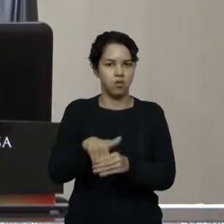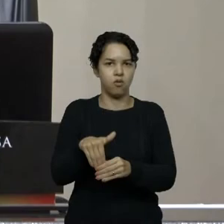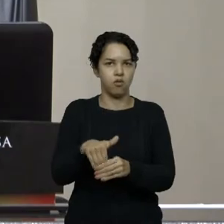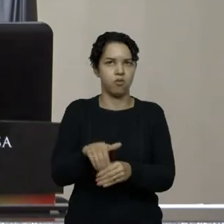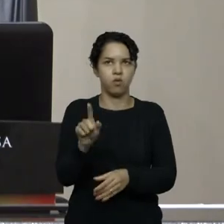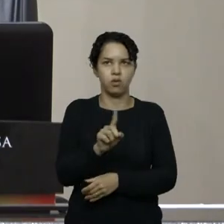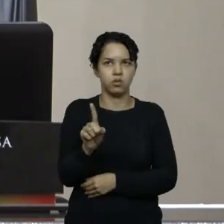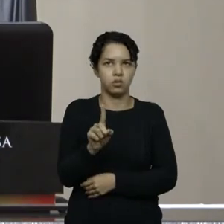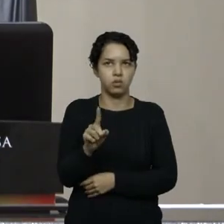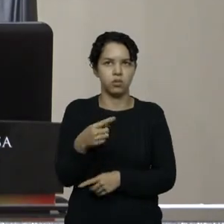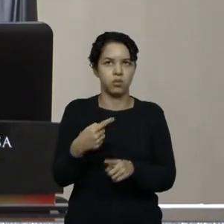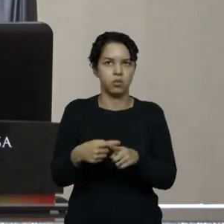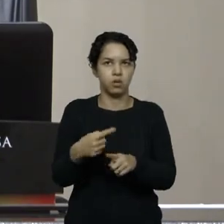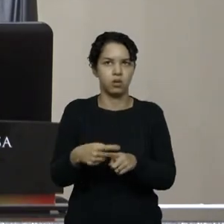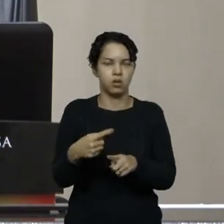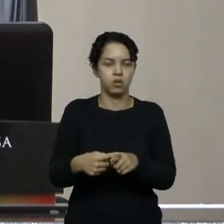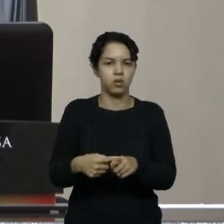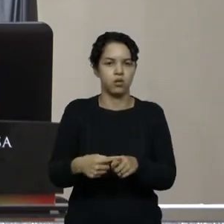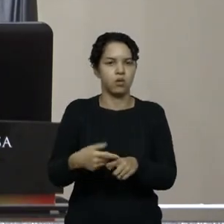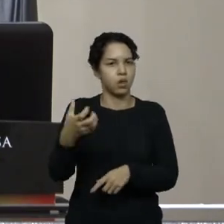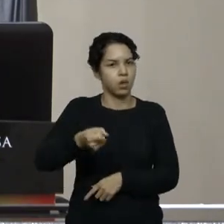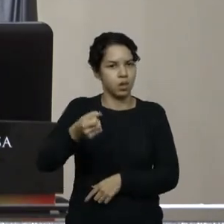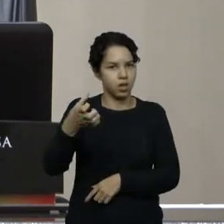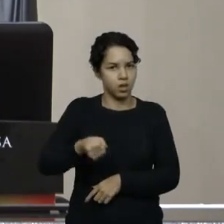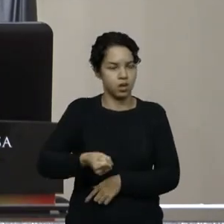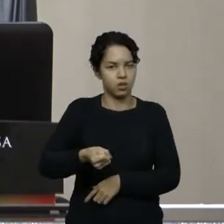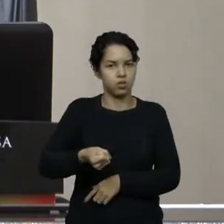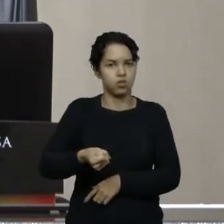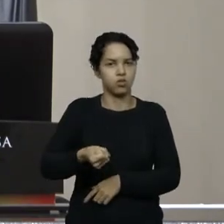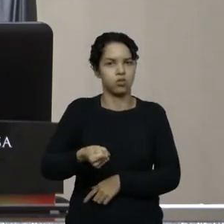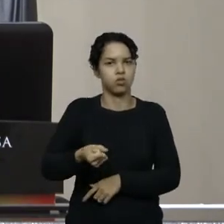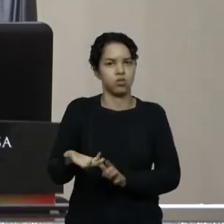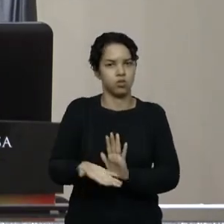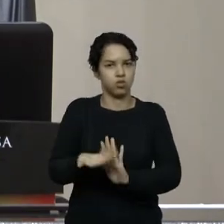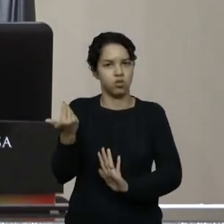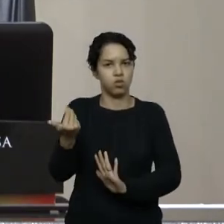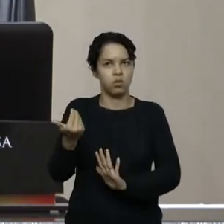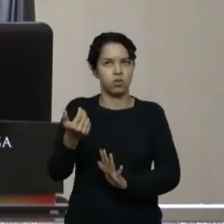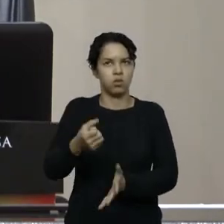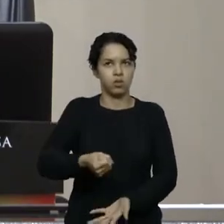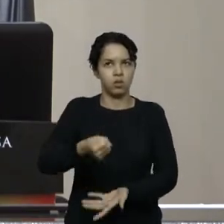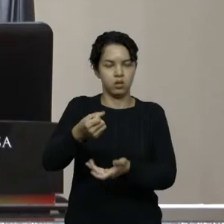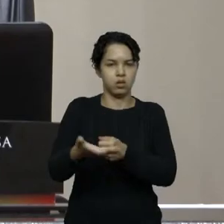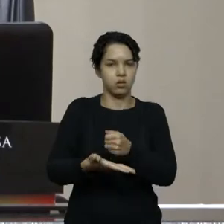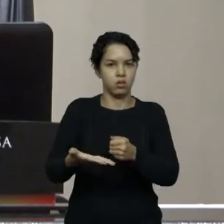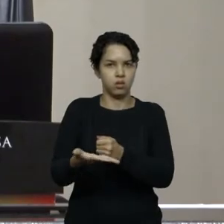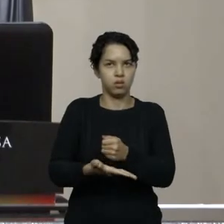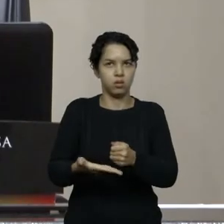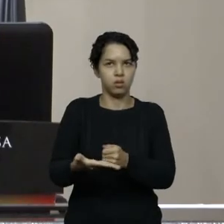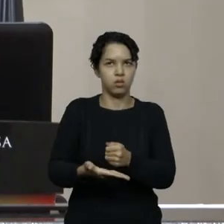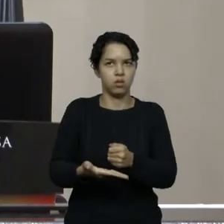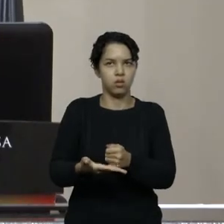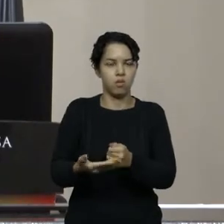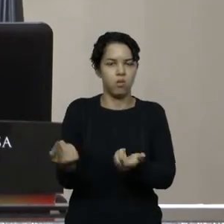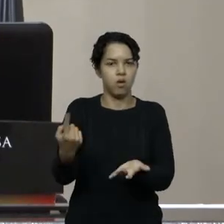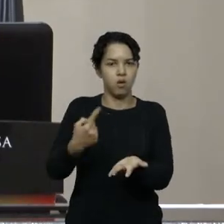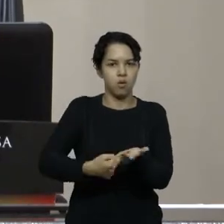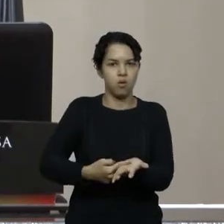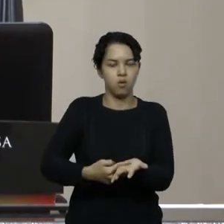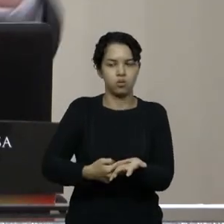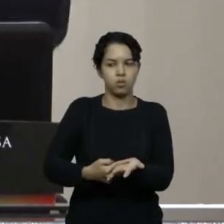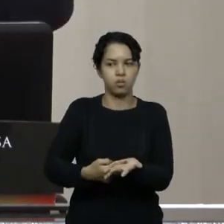porque o leite saiu da cesta básica no acordo para dar quatro por cento de incentivo para indústria